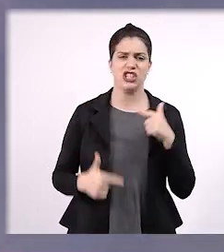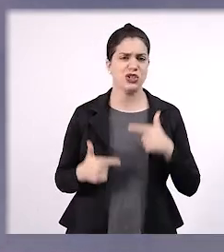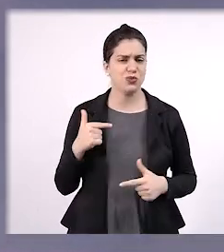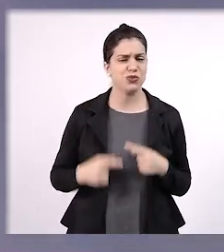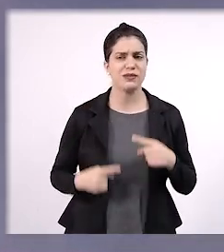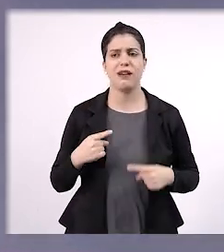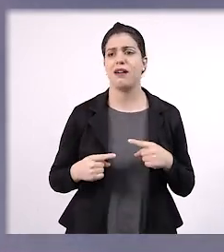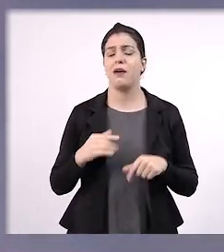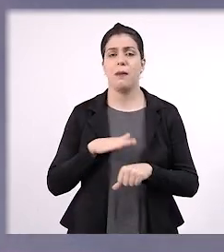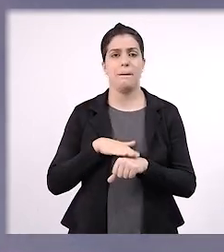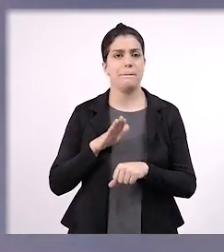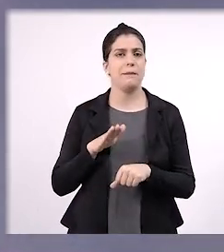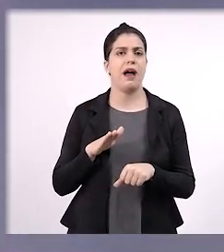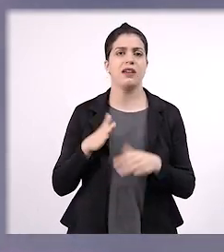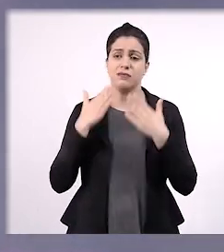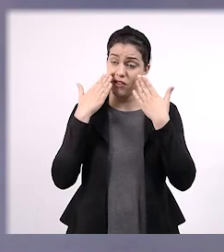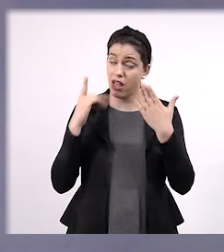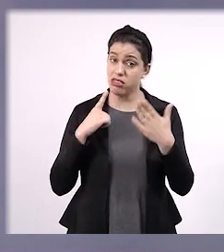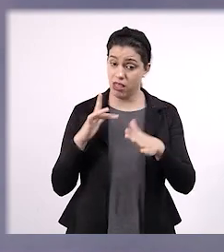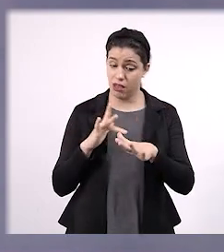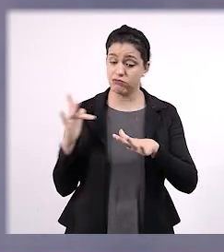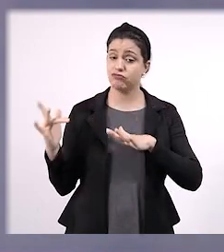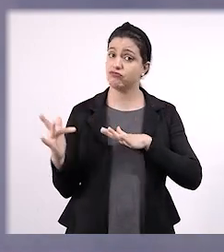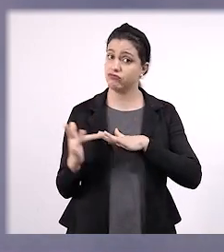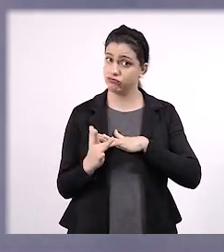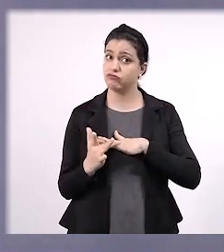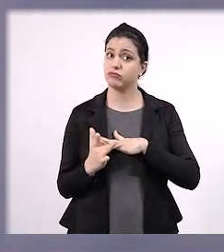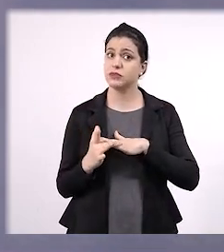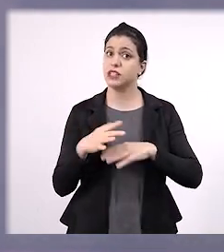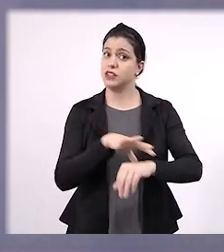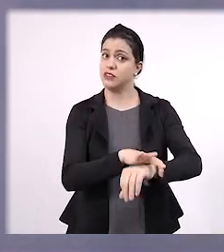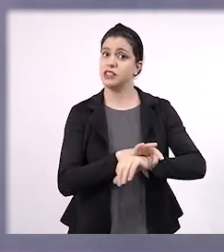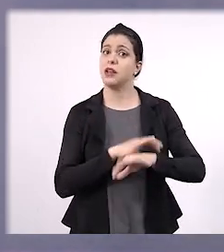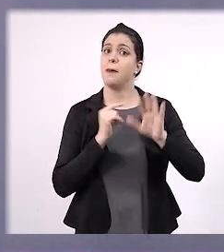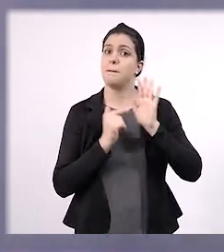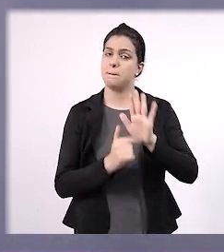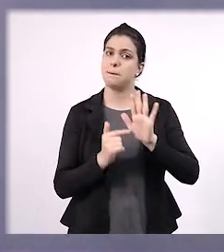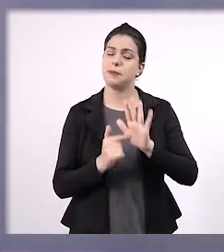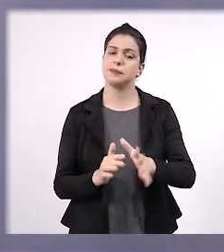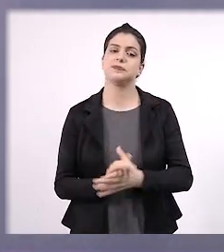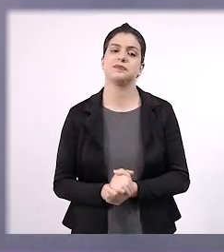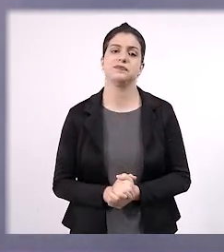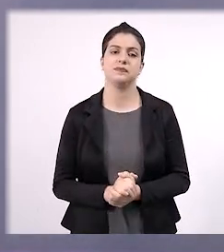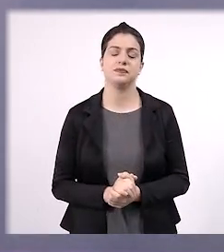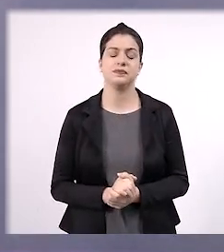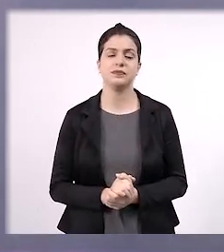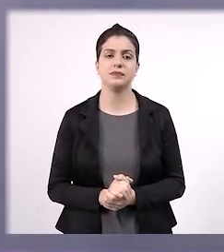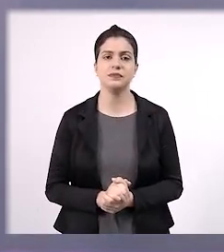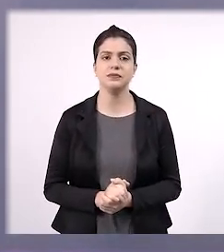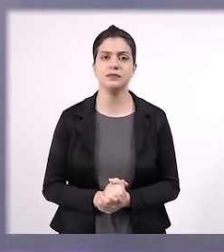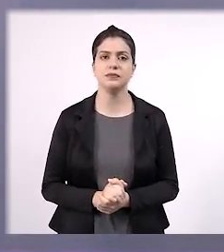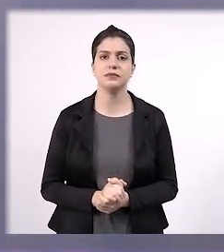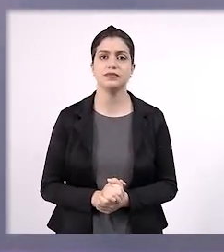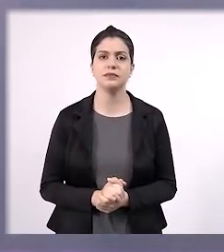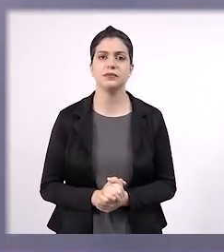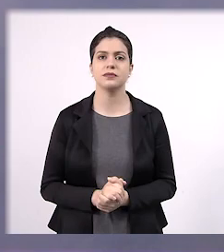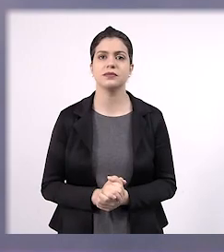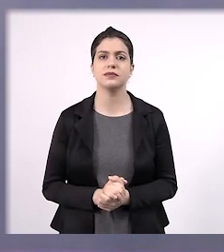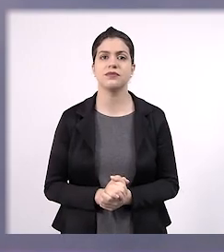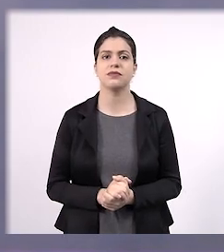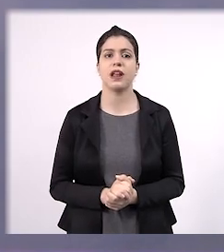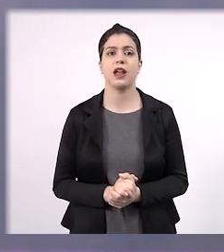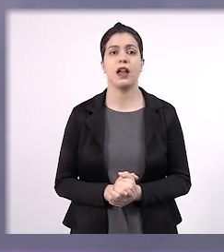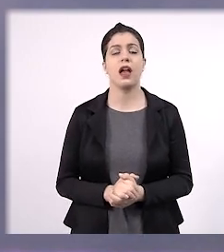discussão, gera visibilidade, inclusive nas mídias sociais da própria Defensoria, onde se tem um alcance ali de algumas pessoas. Eu acho